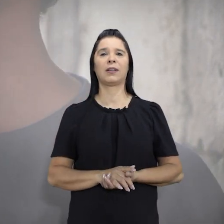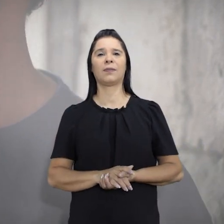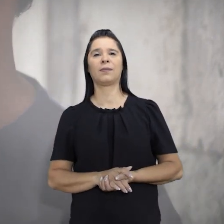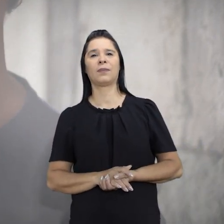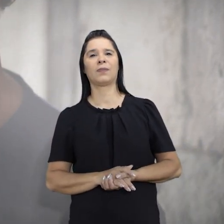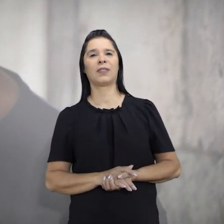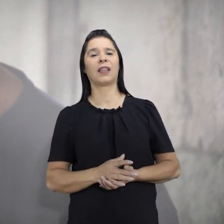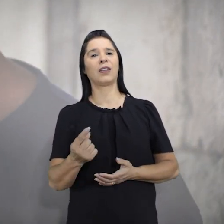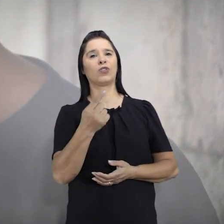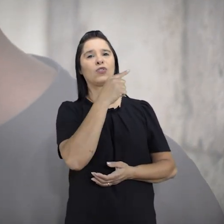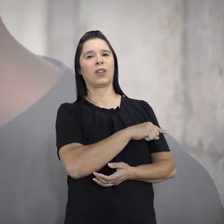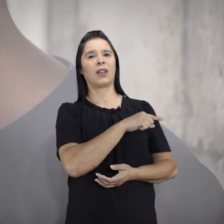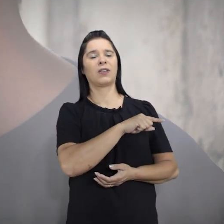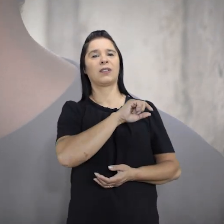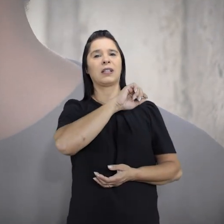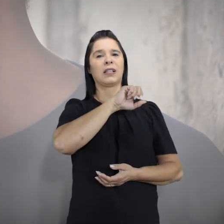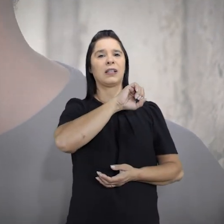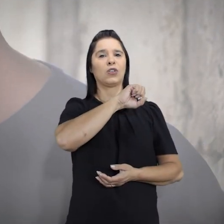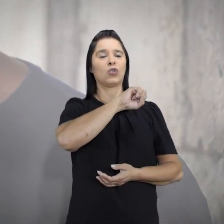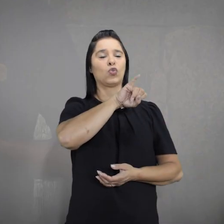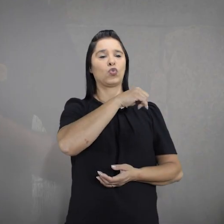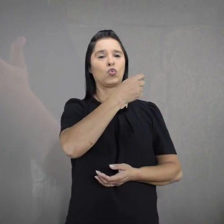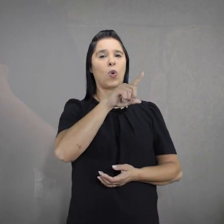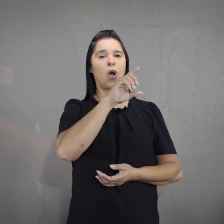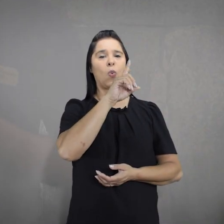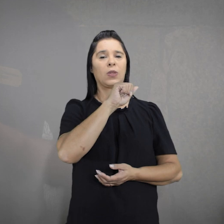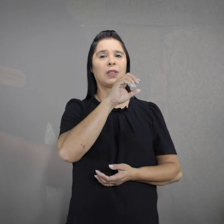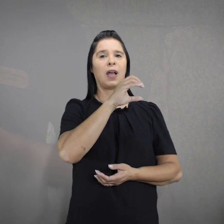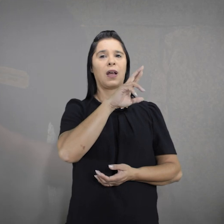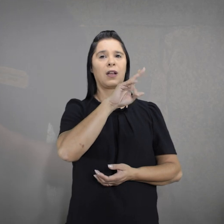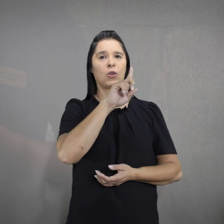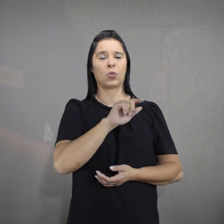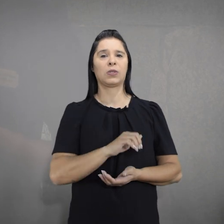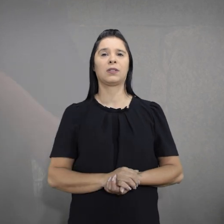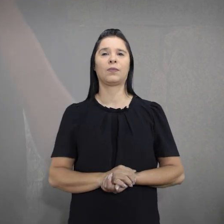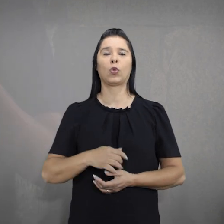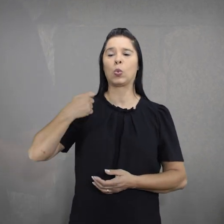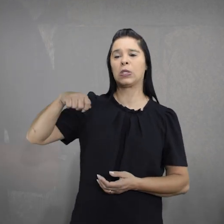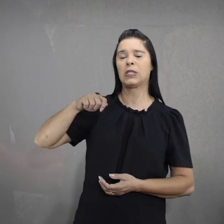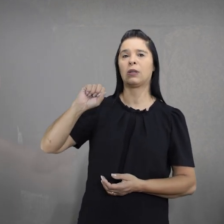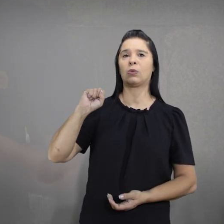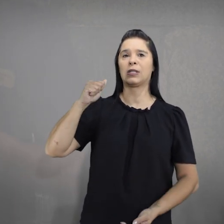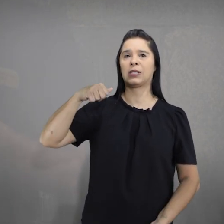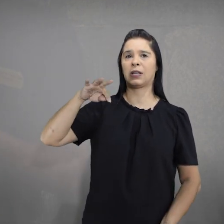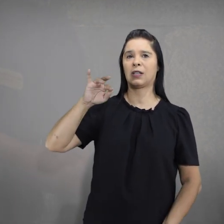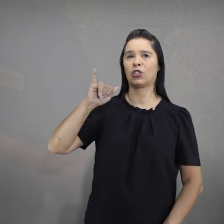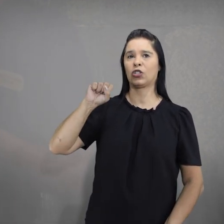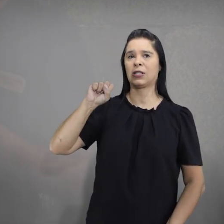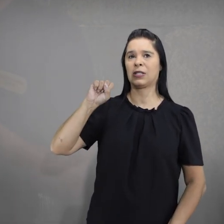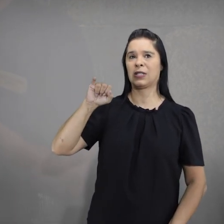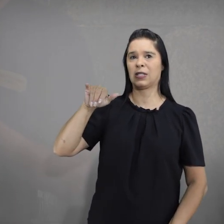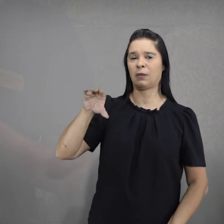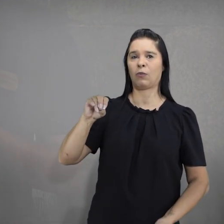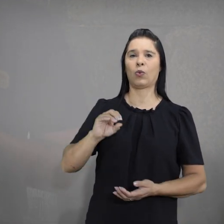Stock, e o de lá é o São João da Cruz, né? O sino do Santíssimo, que a gente chama ele de Santíssimo,